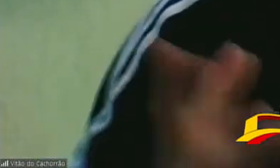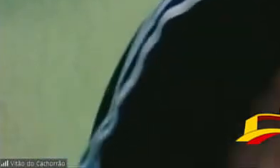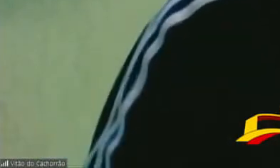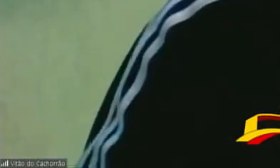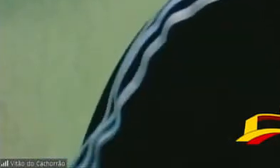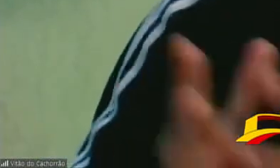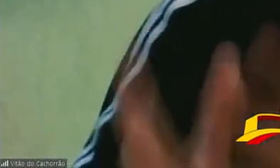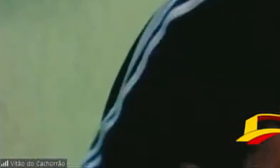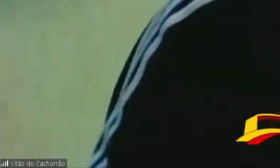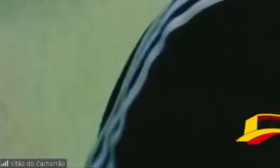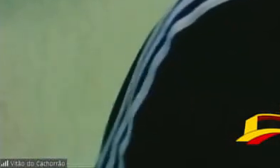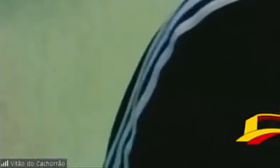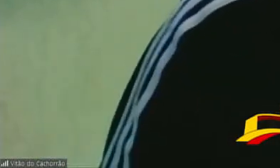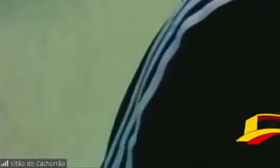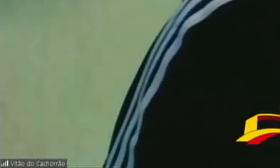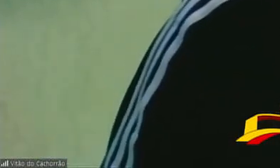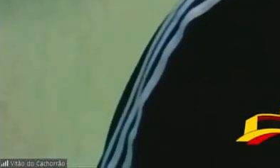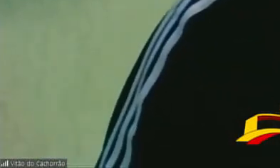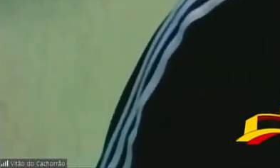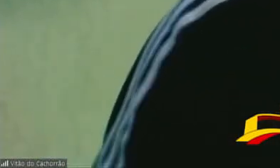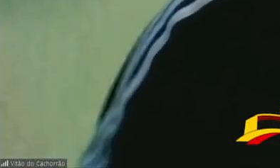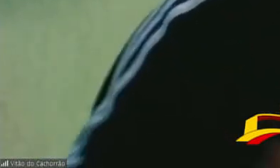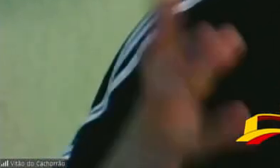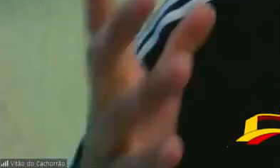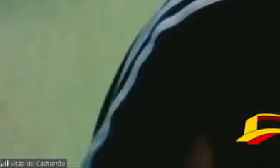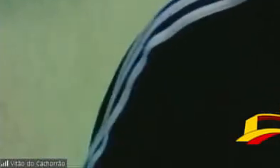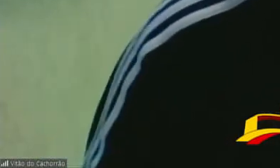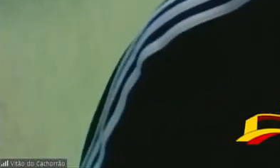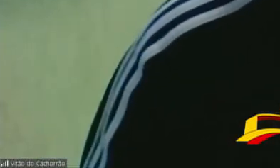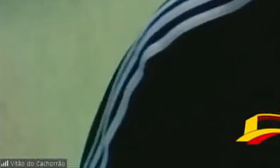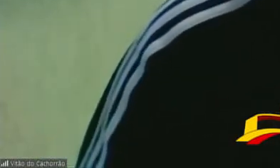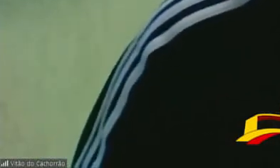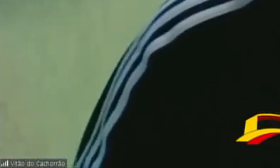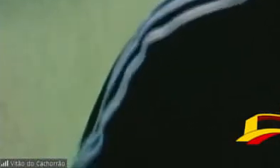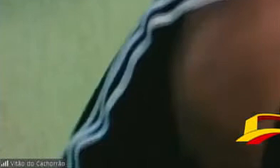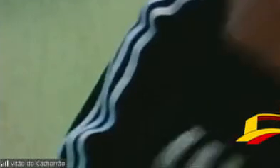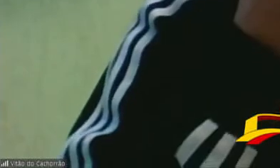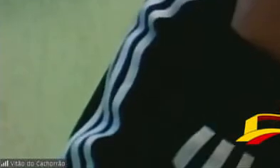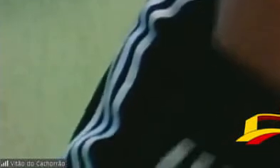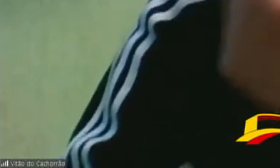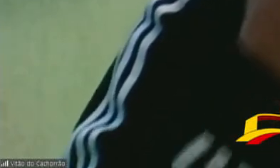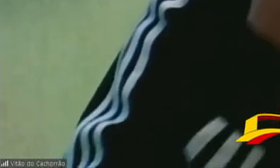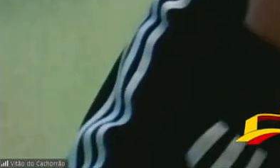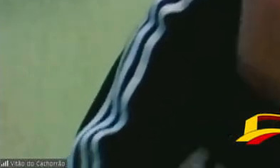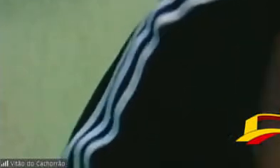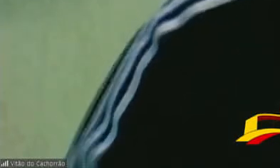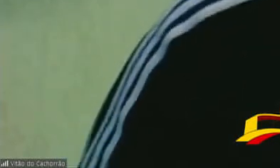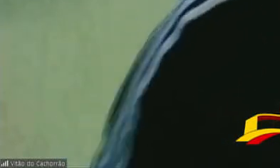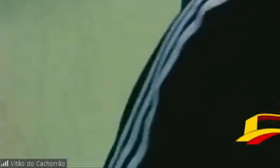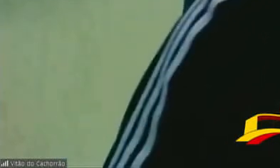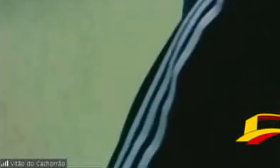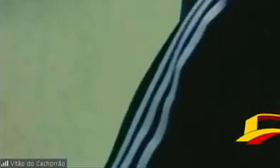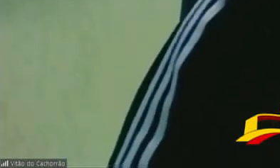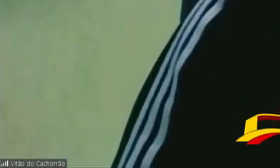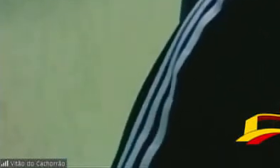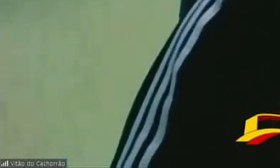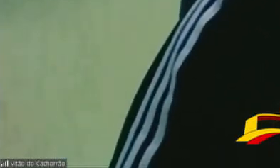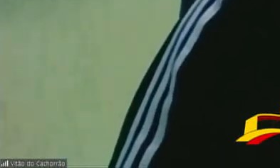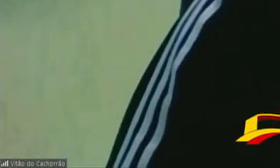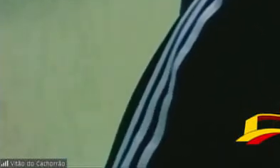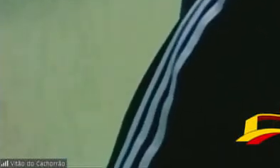exemplo, mandar um currículo já envia para a Unitem, onde vai preparar o jovem, meu irmão. Eu aprendi na